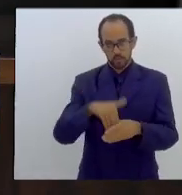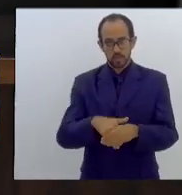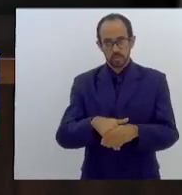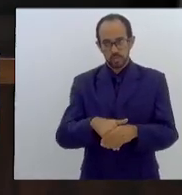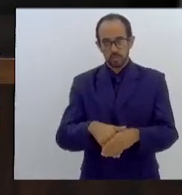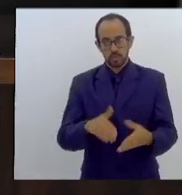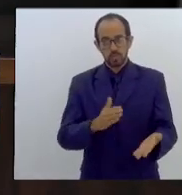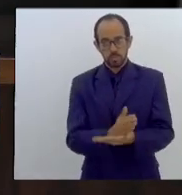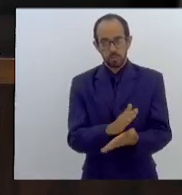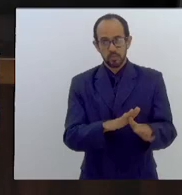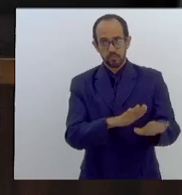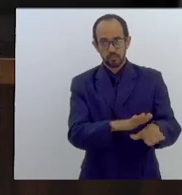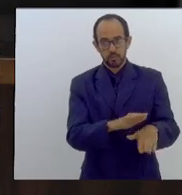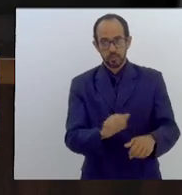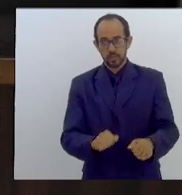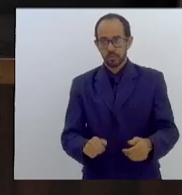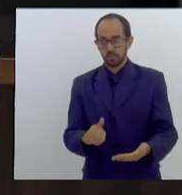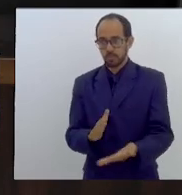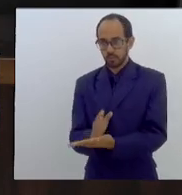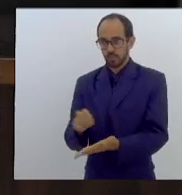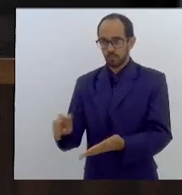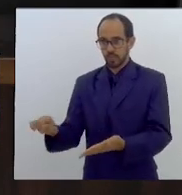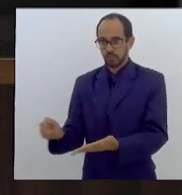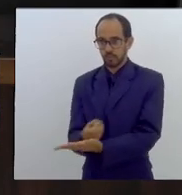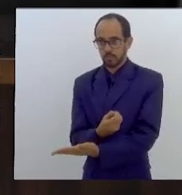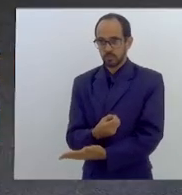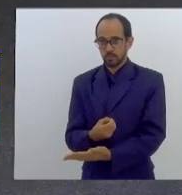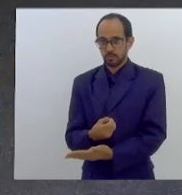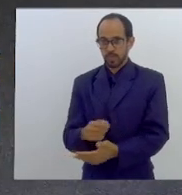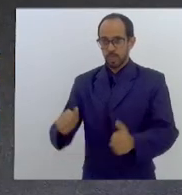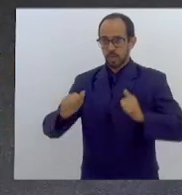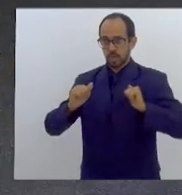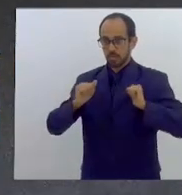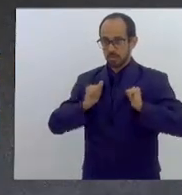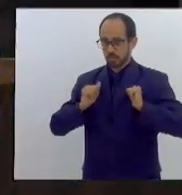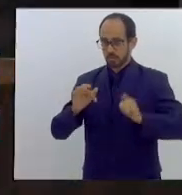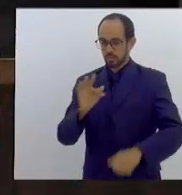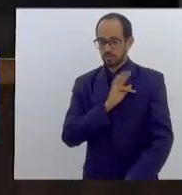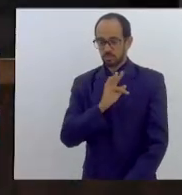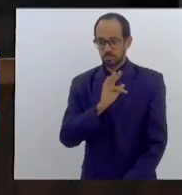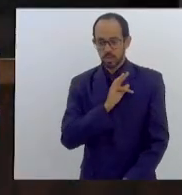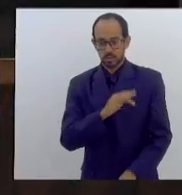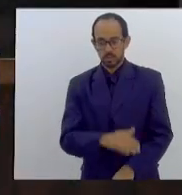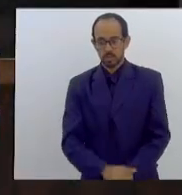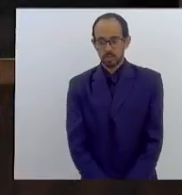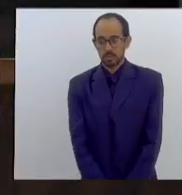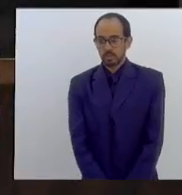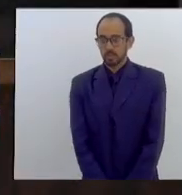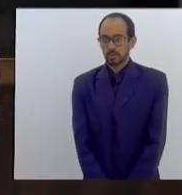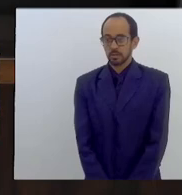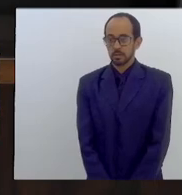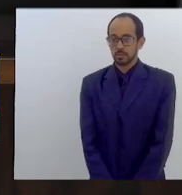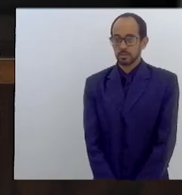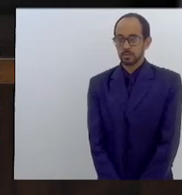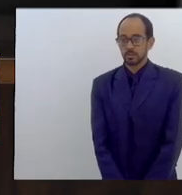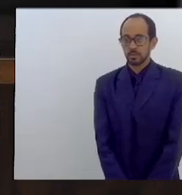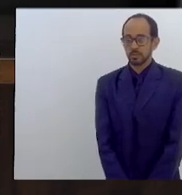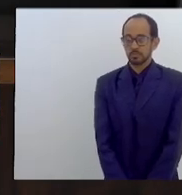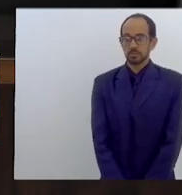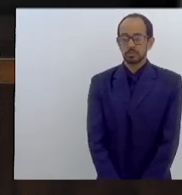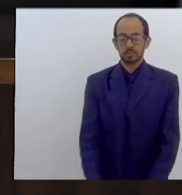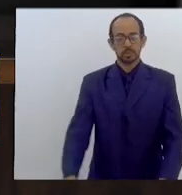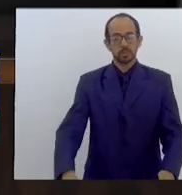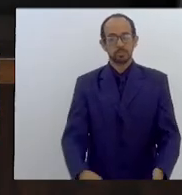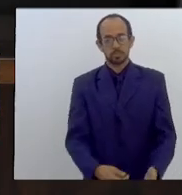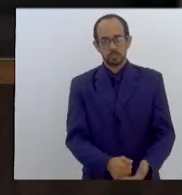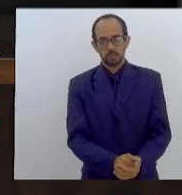os que aprovam permaneçam como estão, aprovado, vai à promulgação. Abstenção. Deputada Marta, abstenção. Projeto de resolução 1552